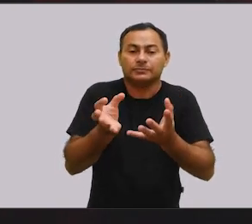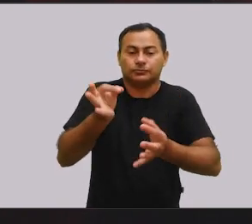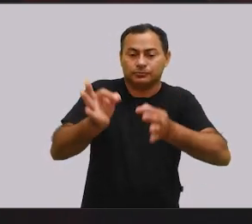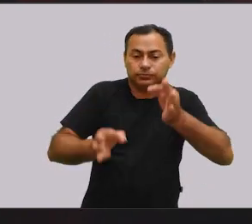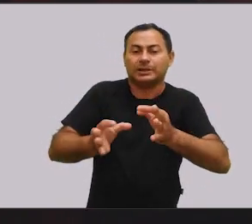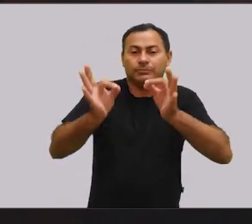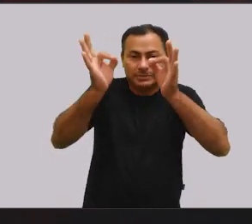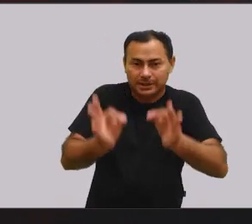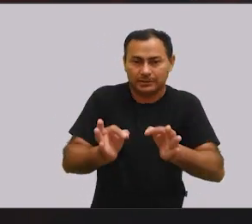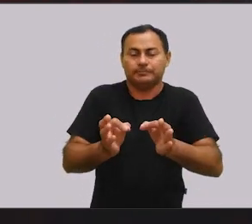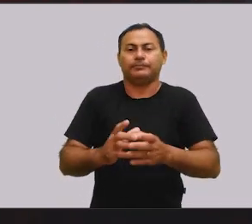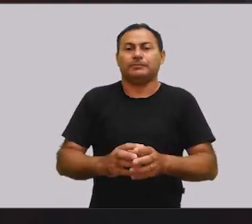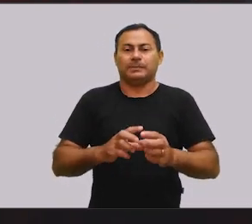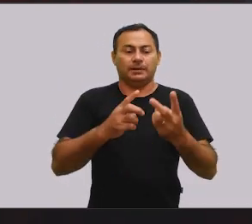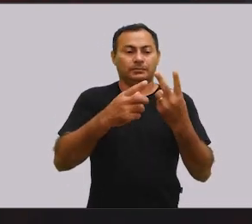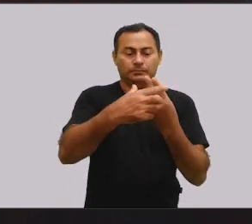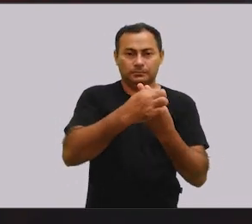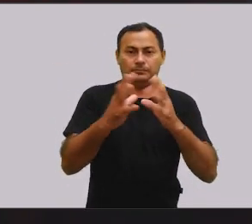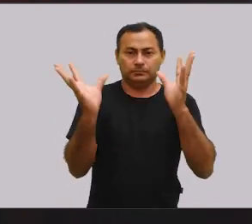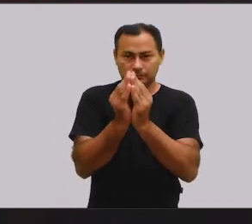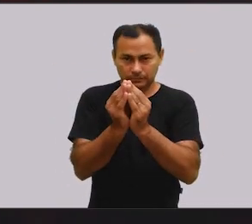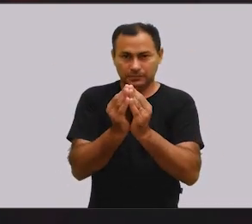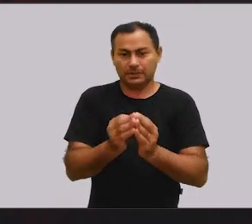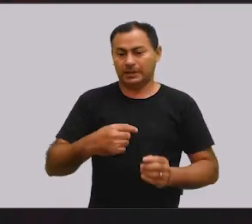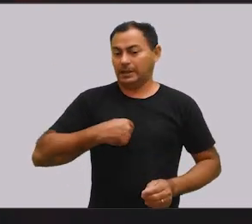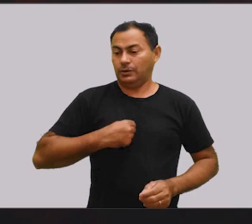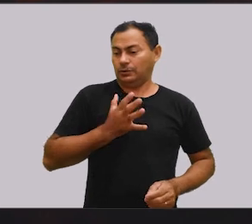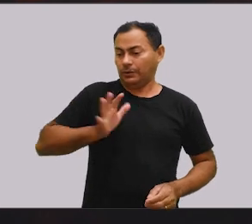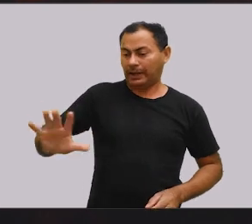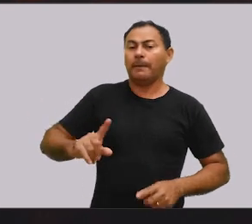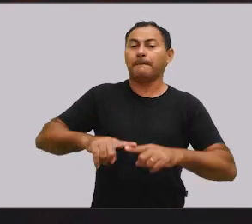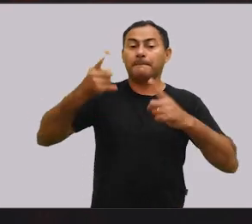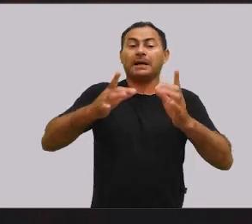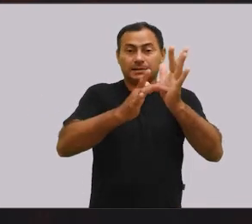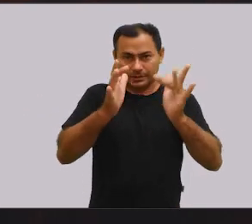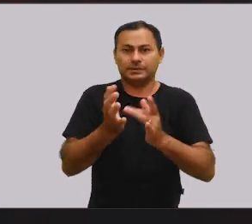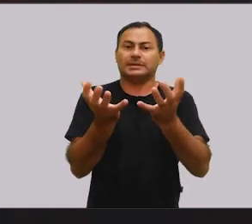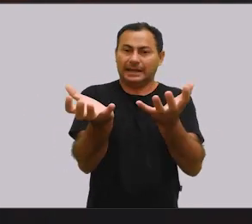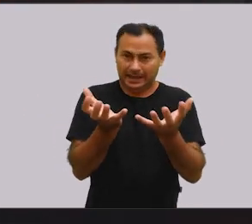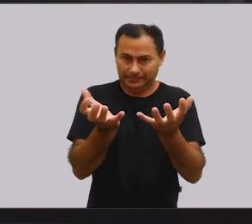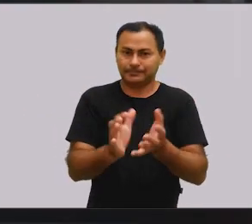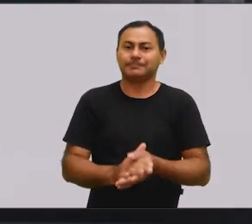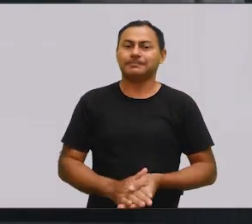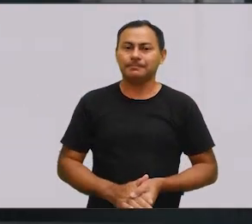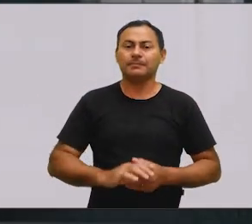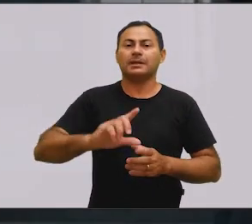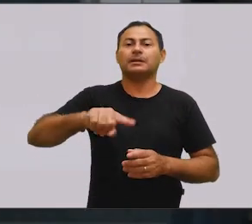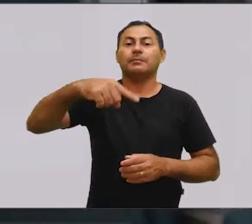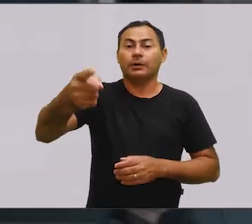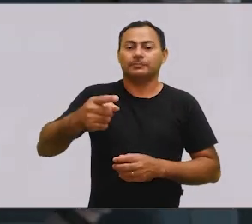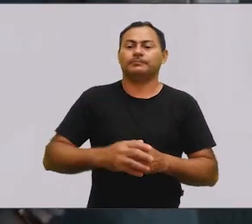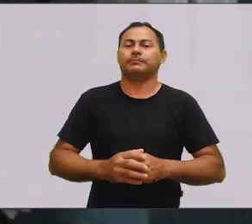sejam cheios. Essa dupla pode ser resumida assim, eu não quero, mas ele quer.